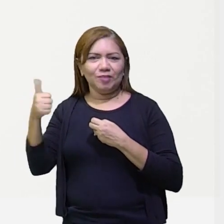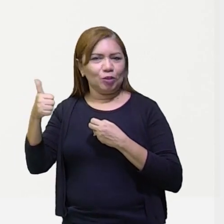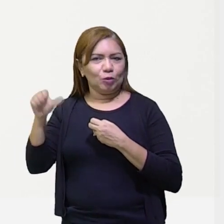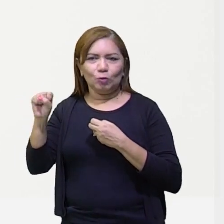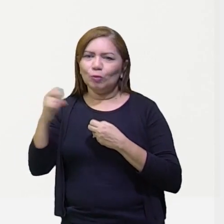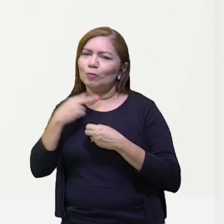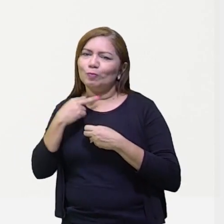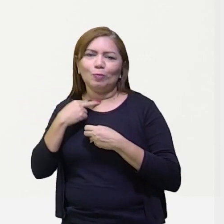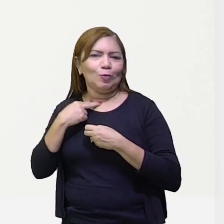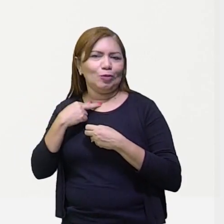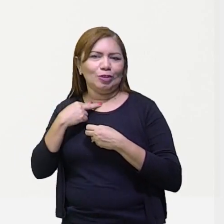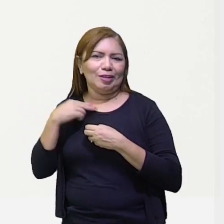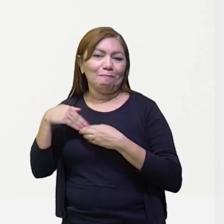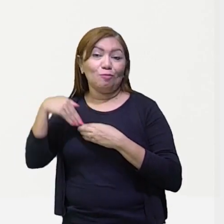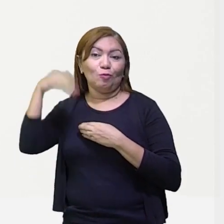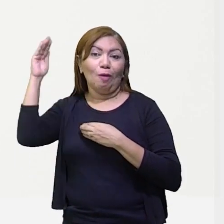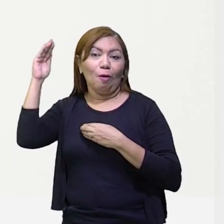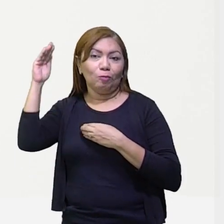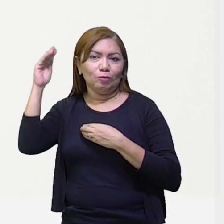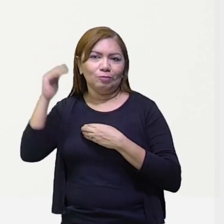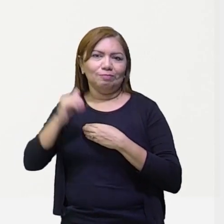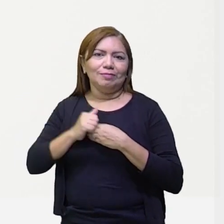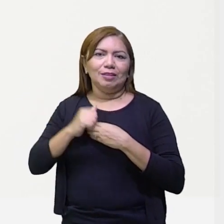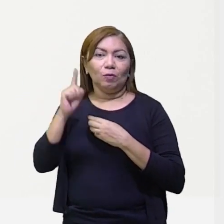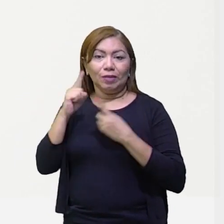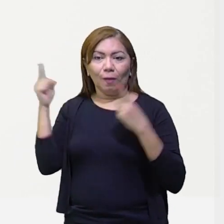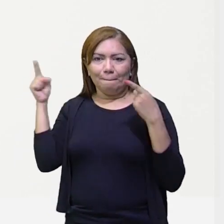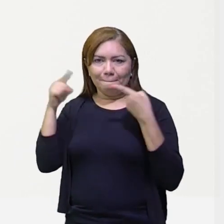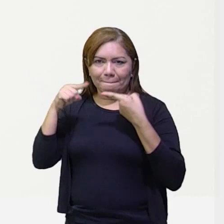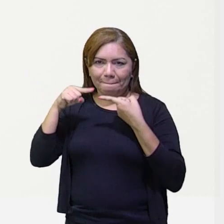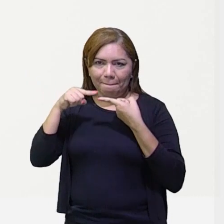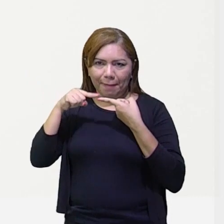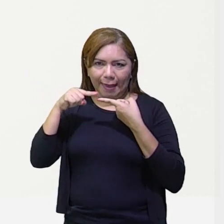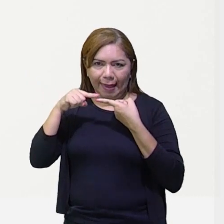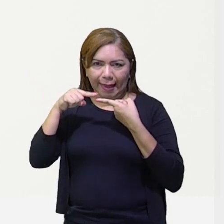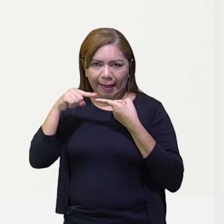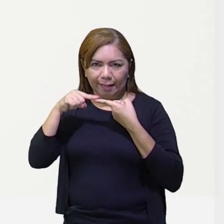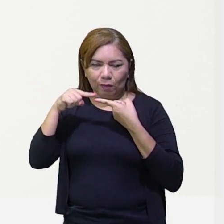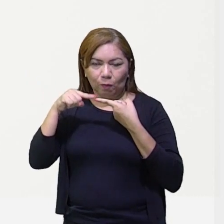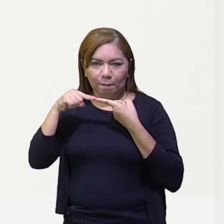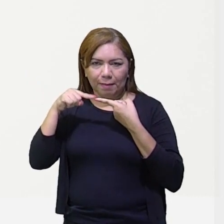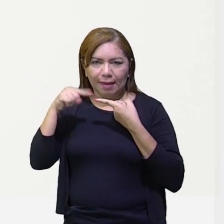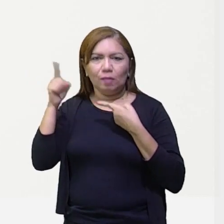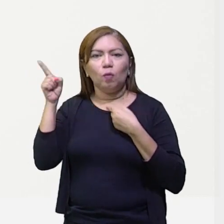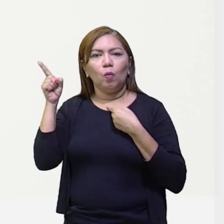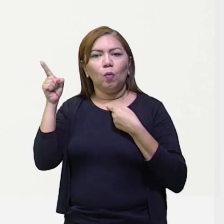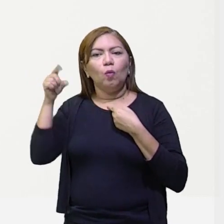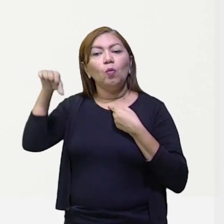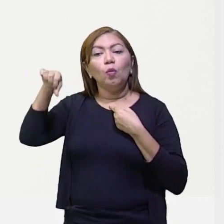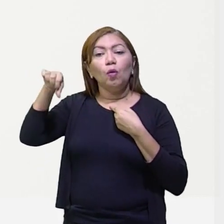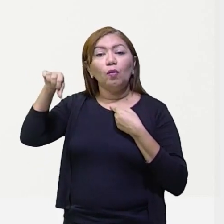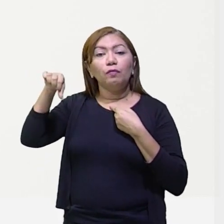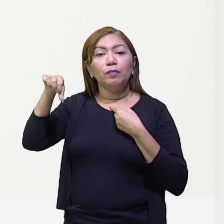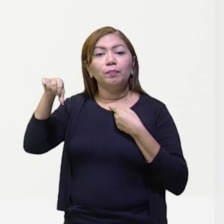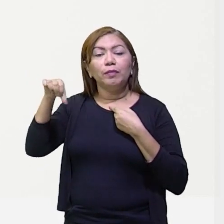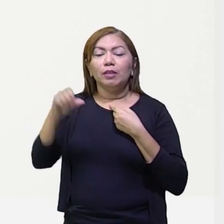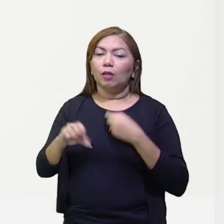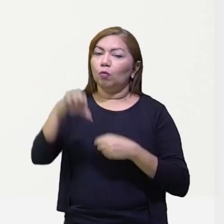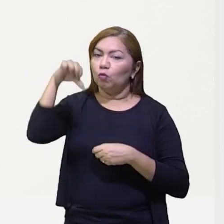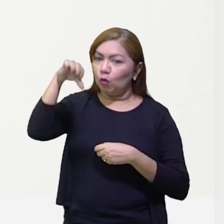passa, não é verdade? Então, tem que ser o quê? 1. Então, 9 vezes